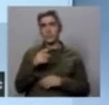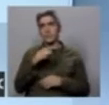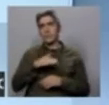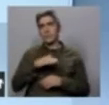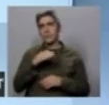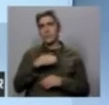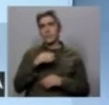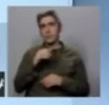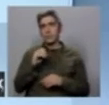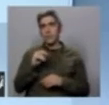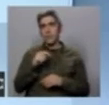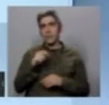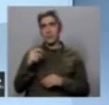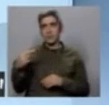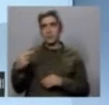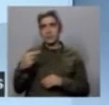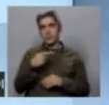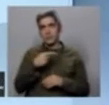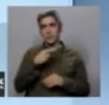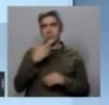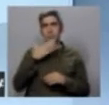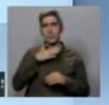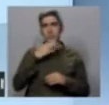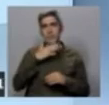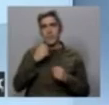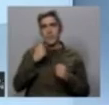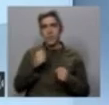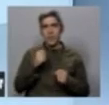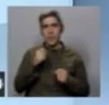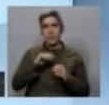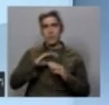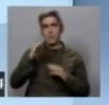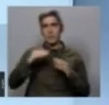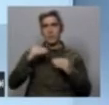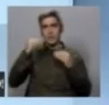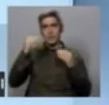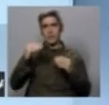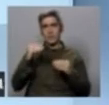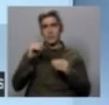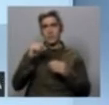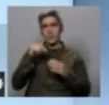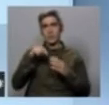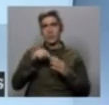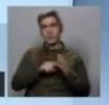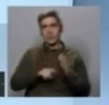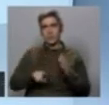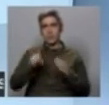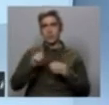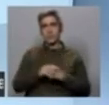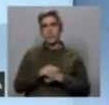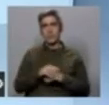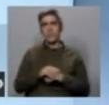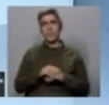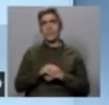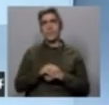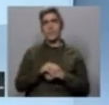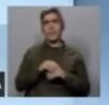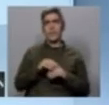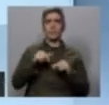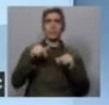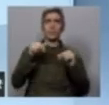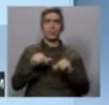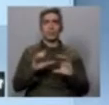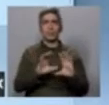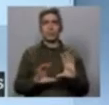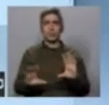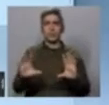do quadrante oeste, temporariamente moderado a forte nas zonas mais altas do quadrante sul. Para a região sul,